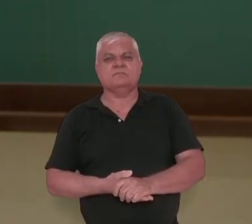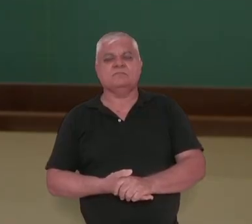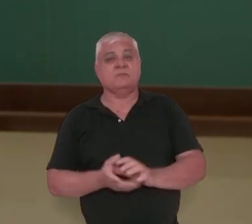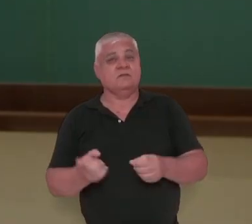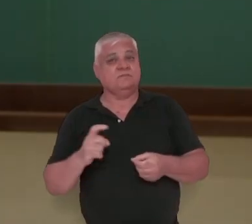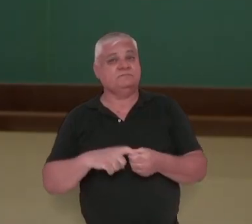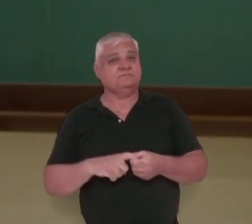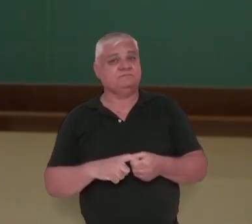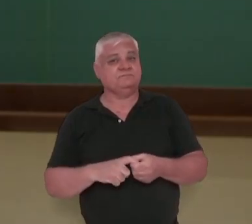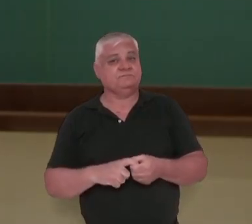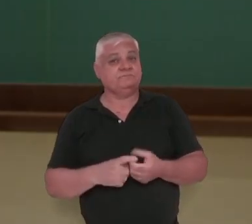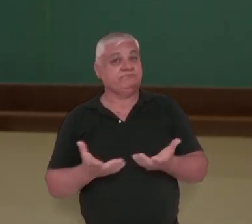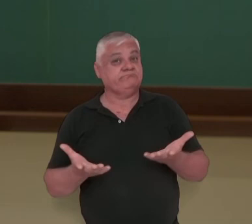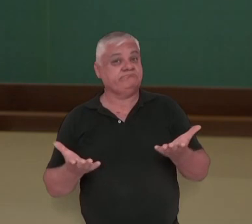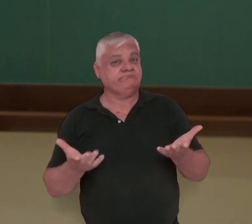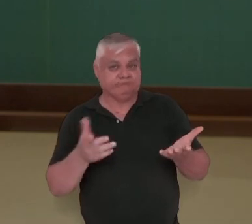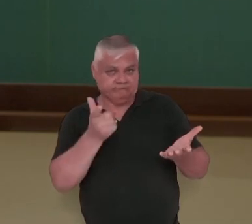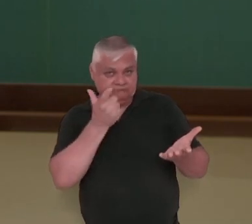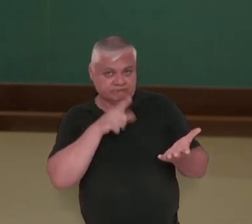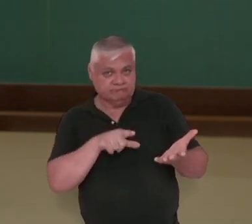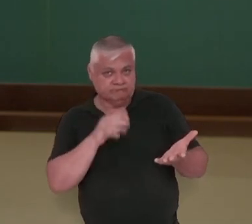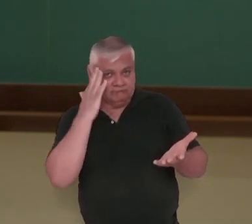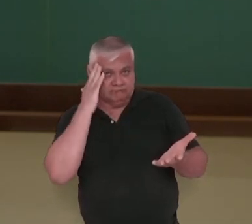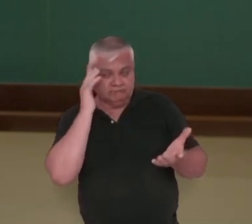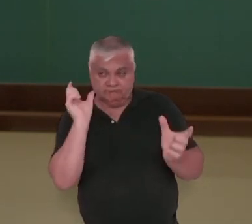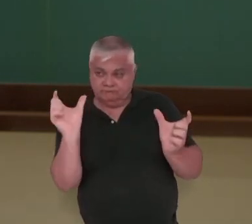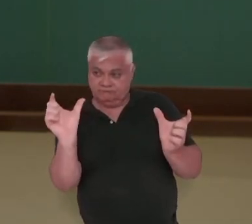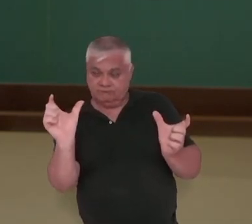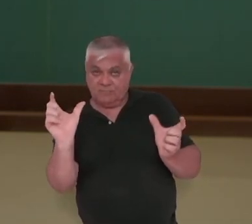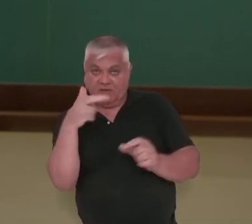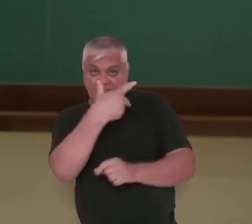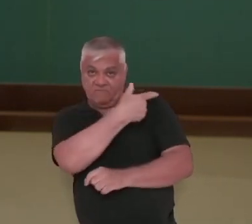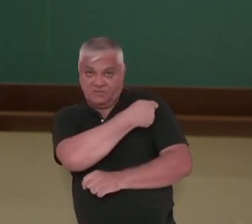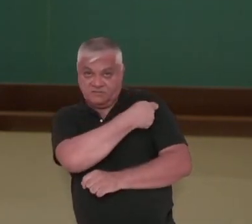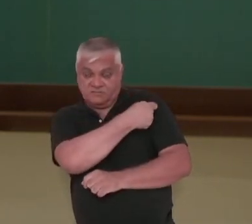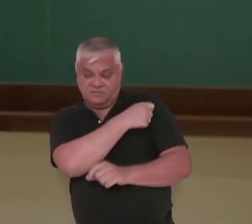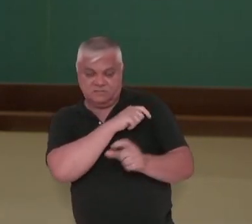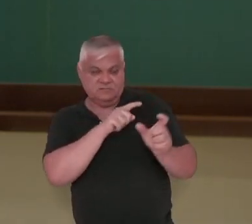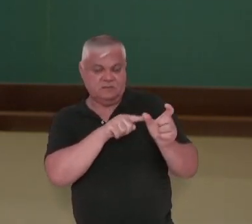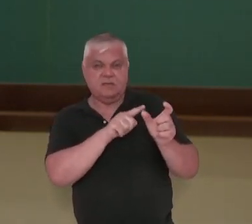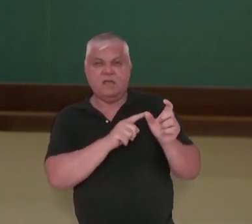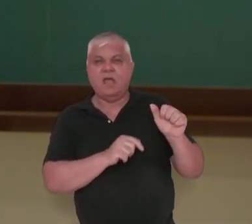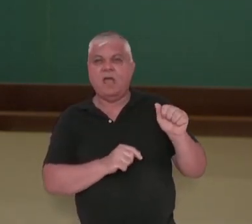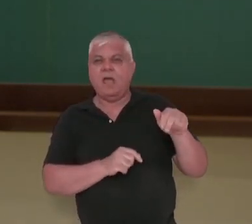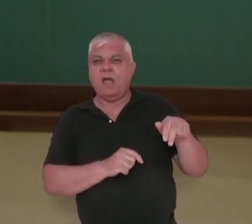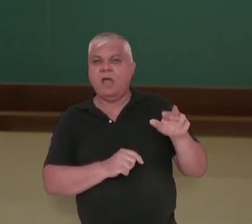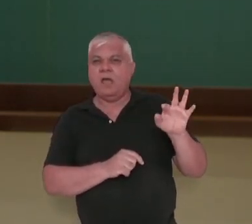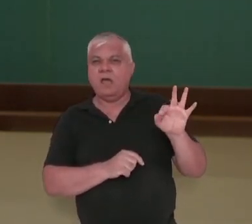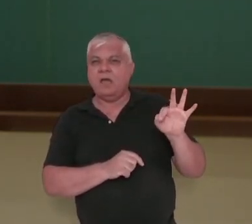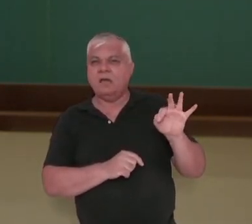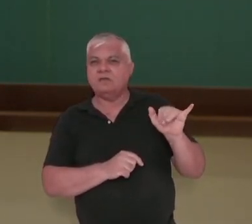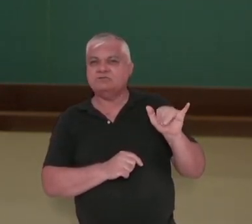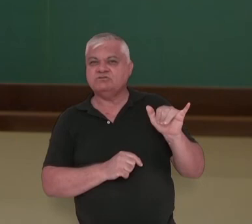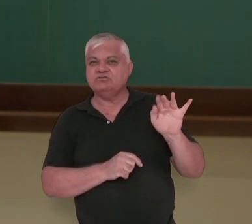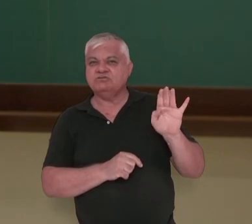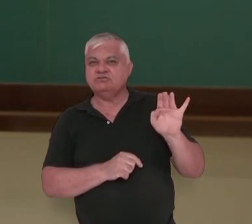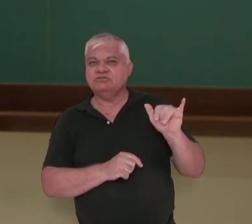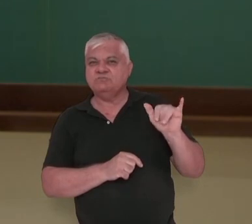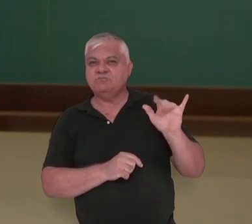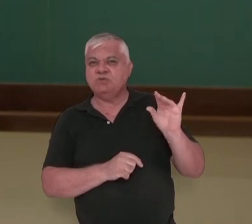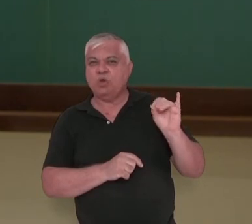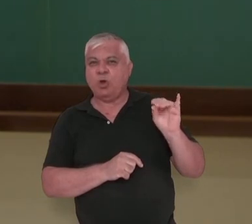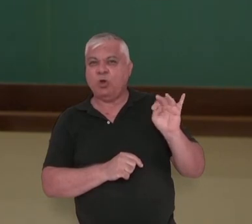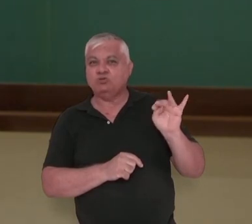Voltei. E aí? Qual que é a diferença entre uma vacina e um antibiótico? Foi muito difícil responder? Eu acho que não, porque você é